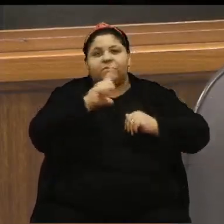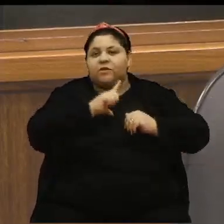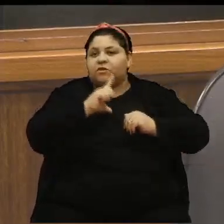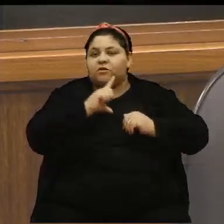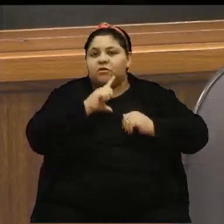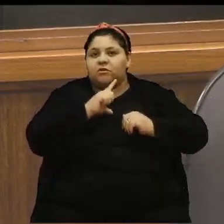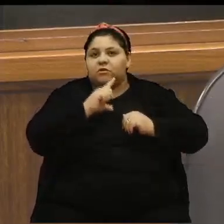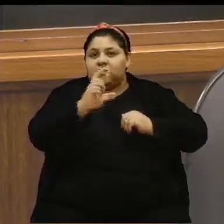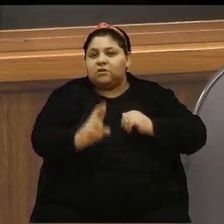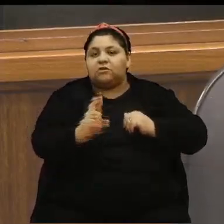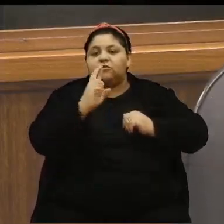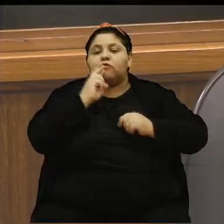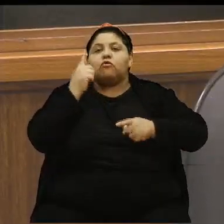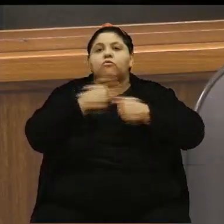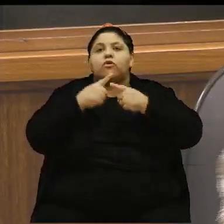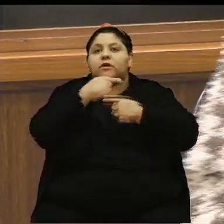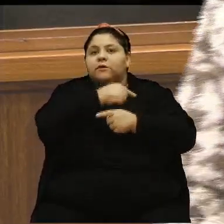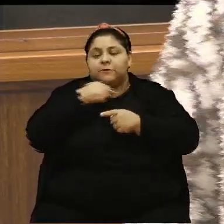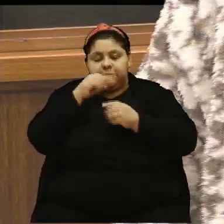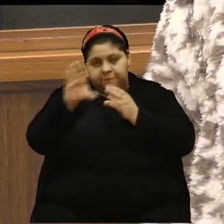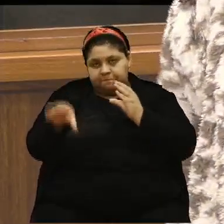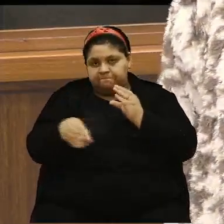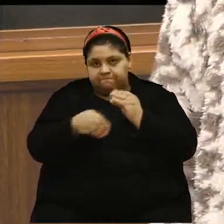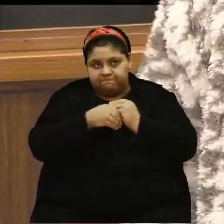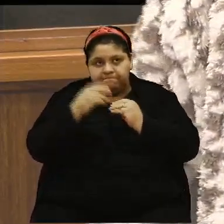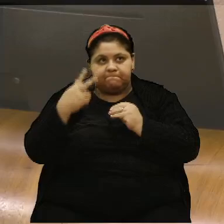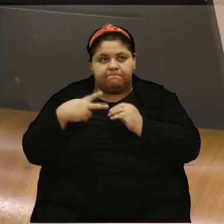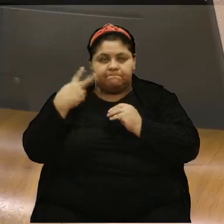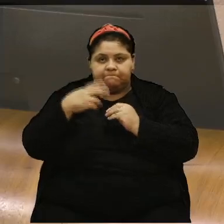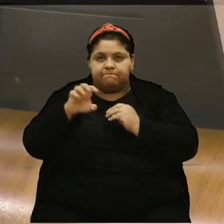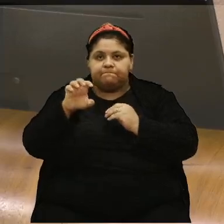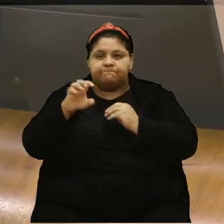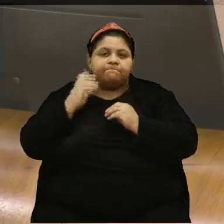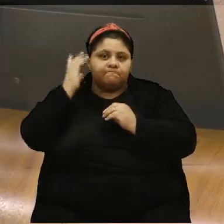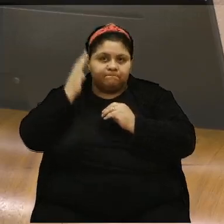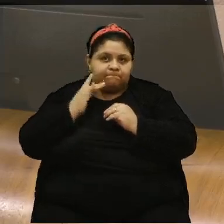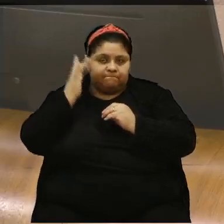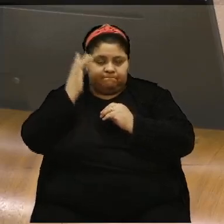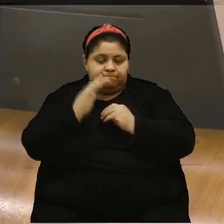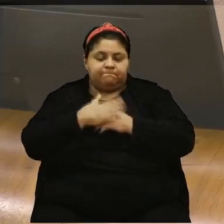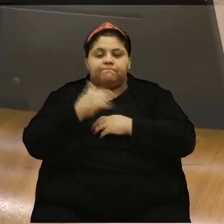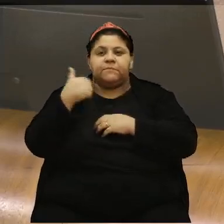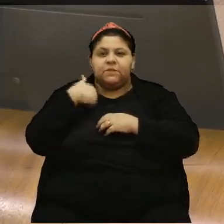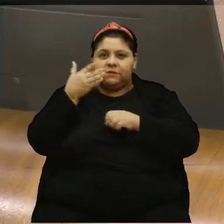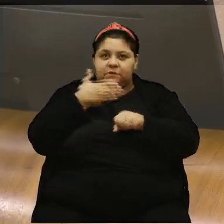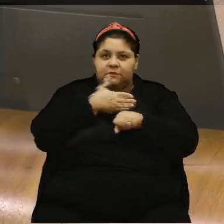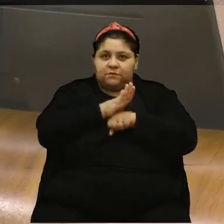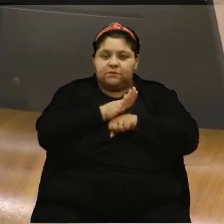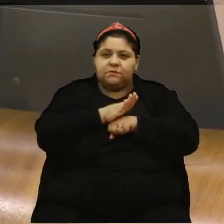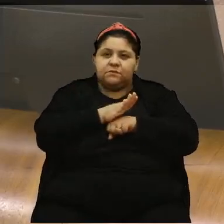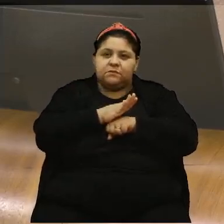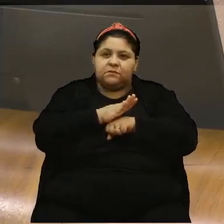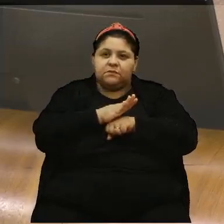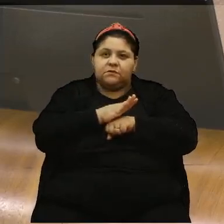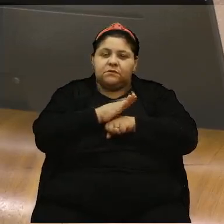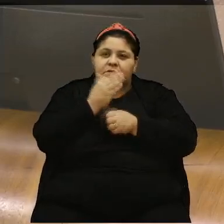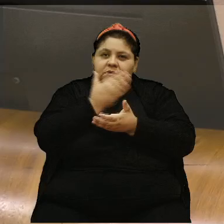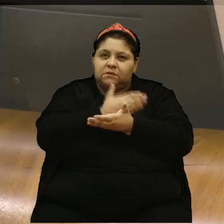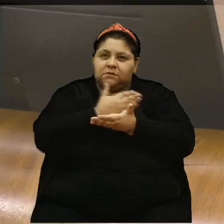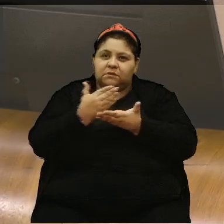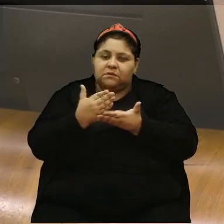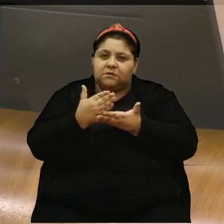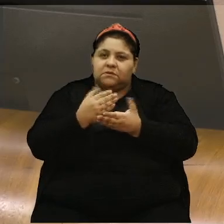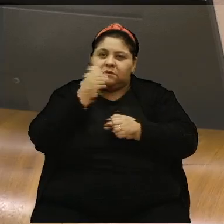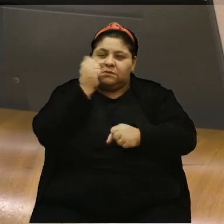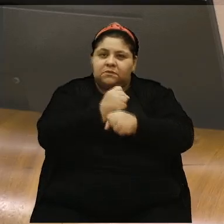dos motivos desse atraso. Seu à parte, vereadora Daiane. Vereadora Estela, eu participei desde a questão do início da questão da